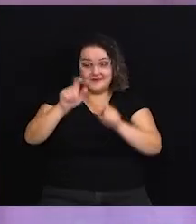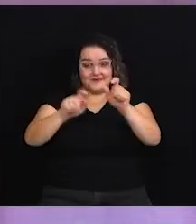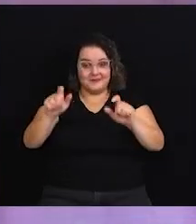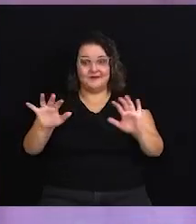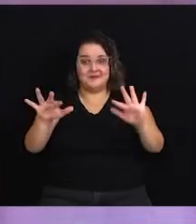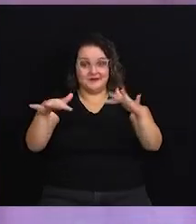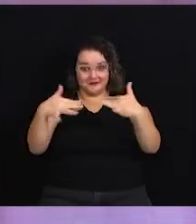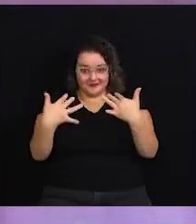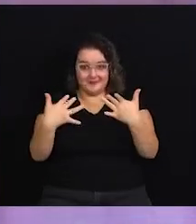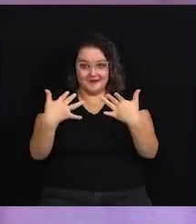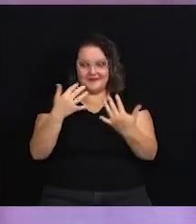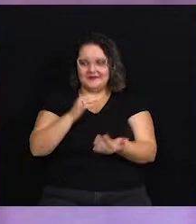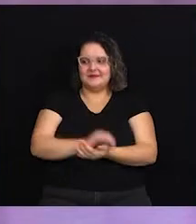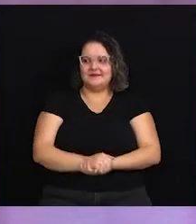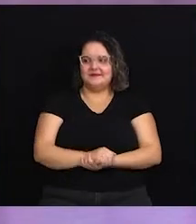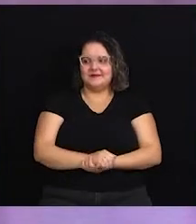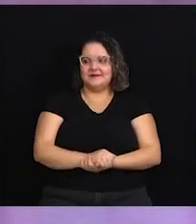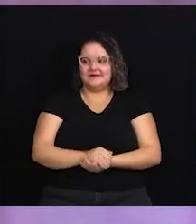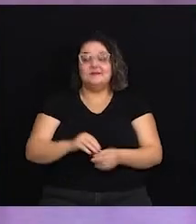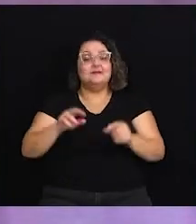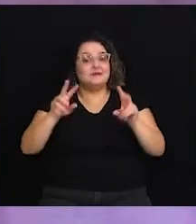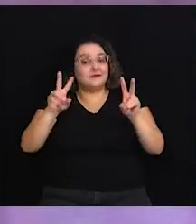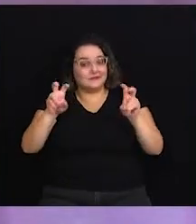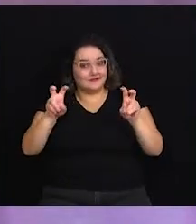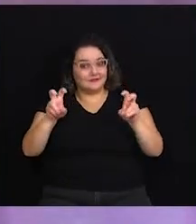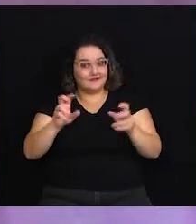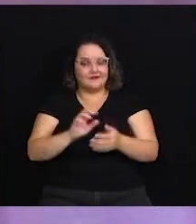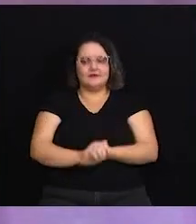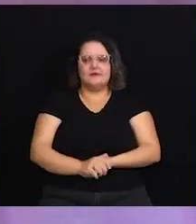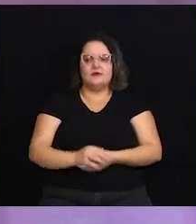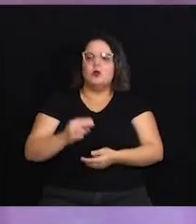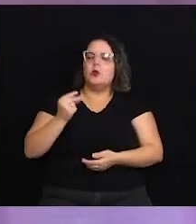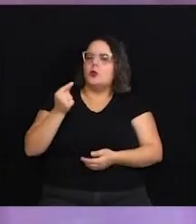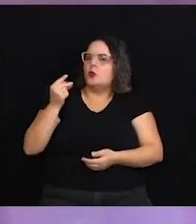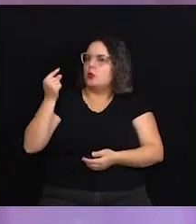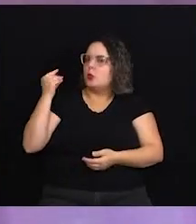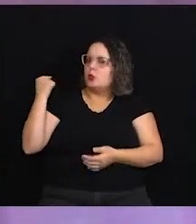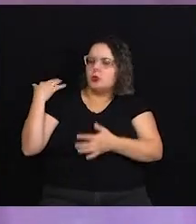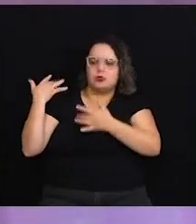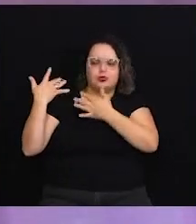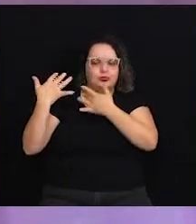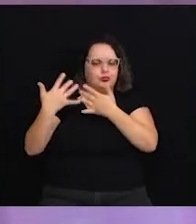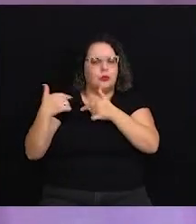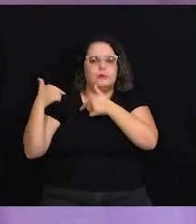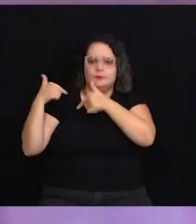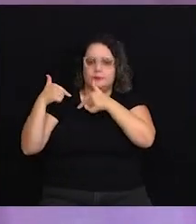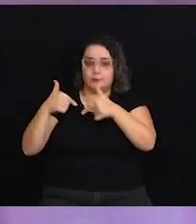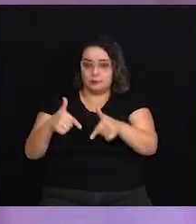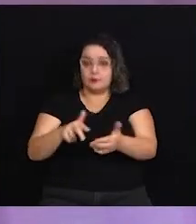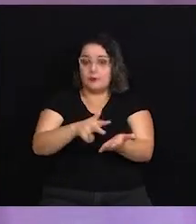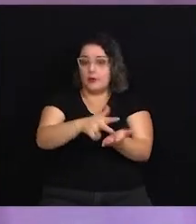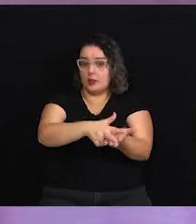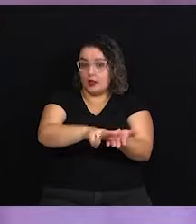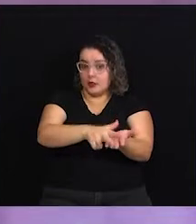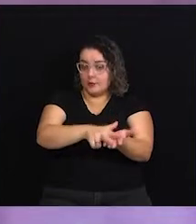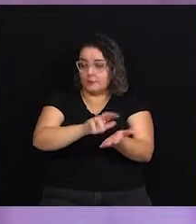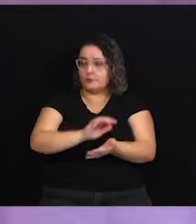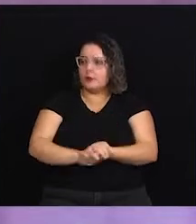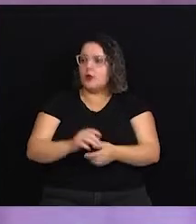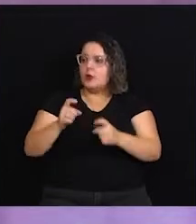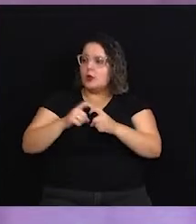as pessoas que estão nos assistindo não tema que eu já venho trabalhando há muitos anos né a epilepsia